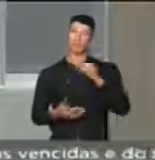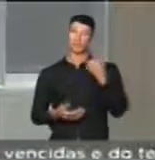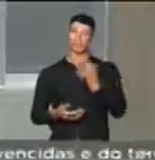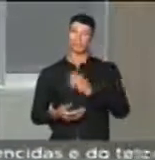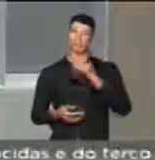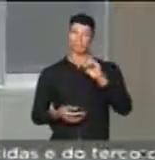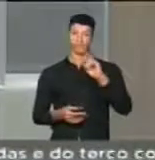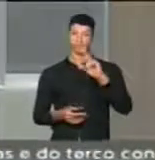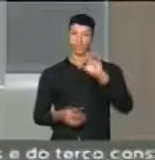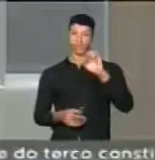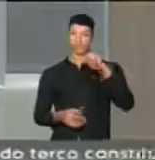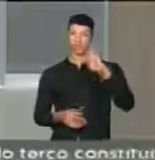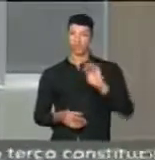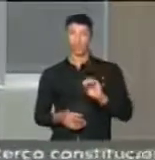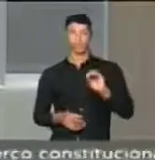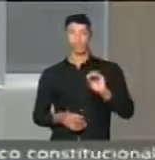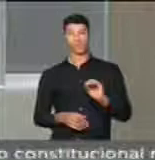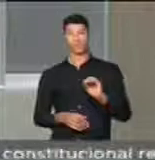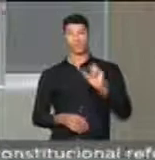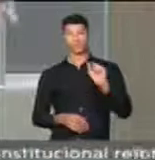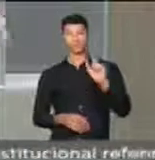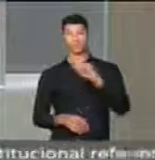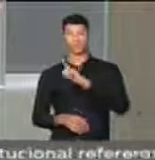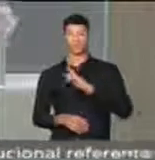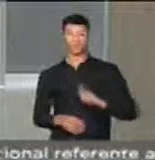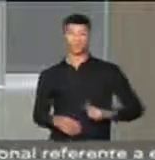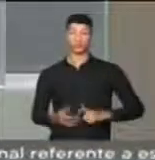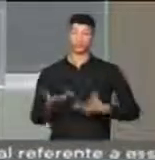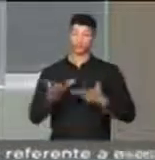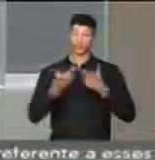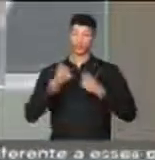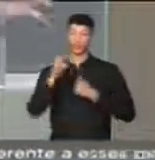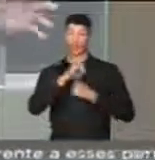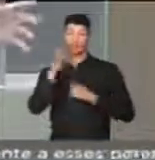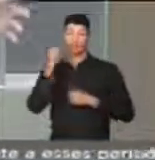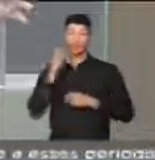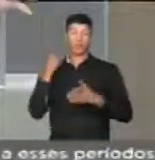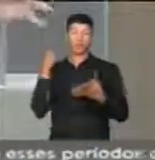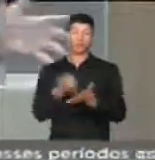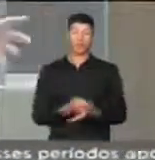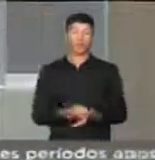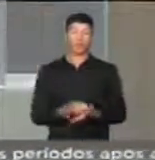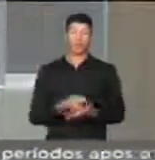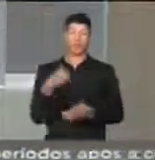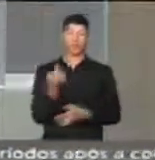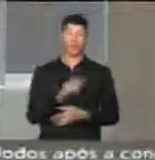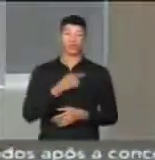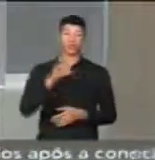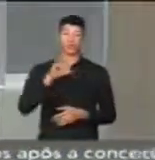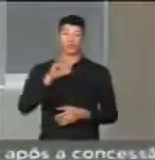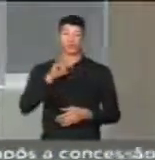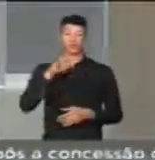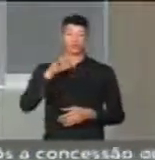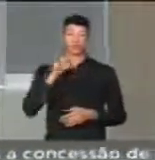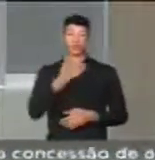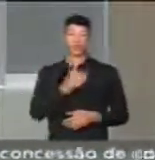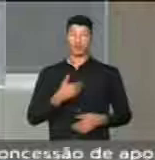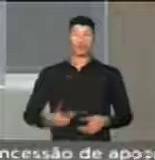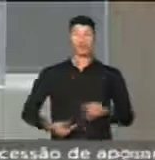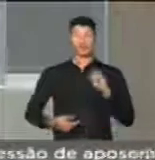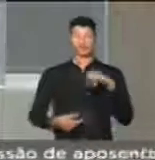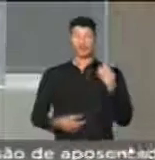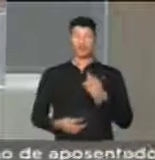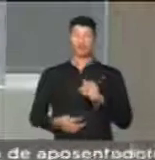nosso orçamento, daquilo que o governo arrecada, vai para pagar a nossa dívida pública. Se